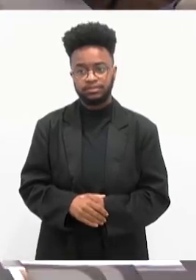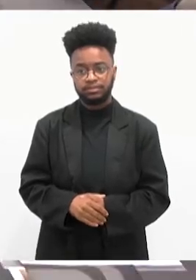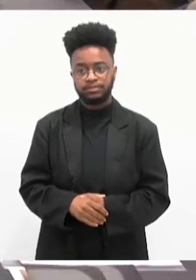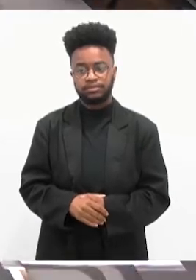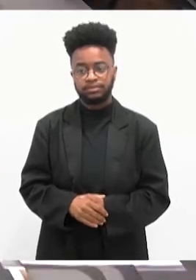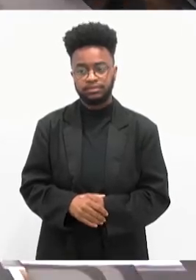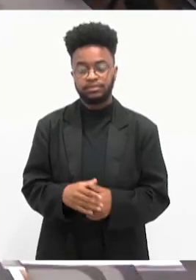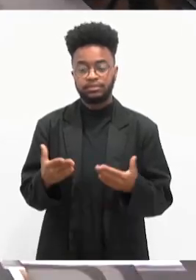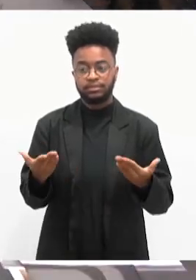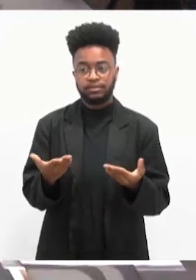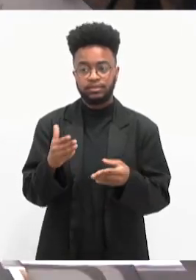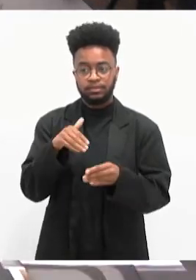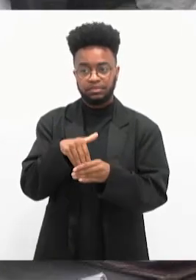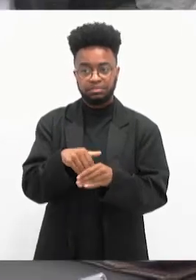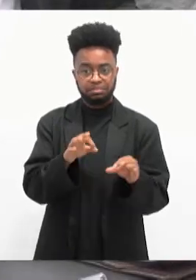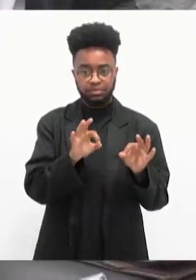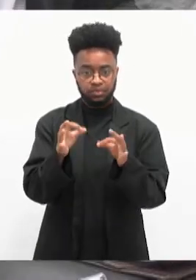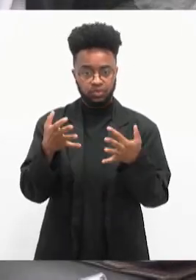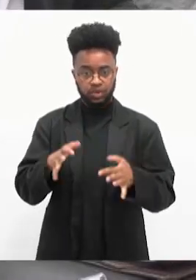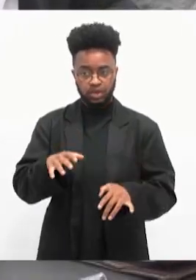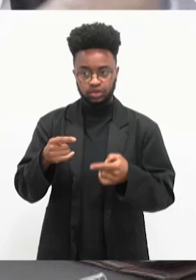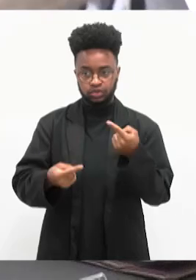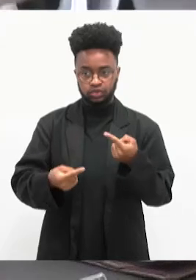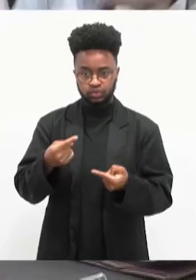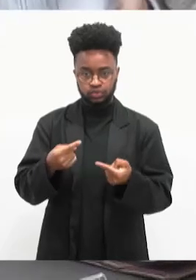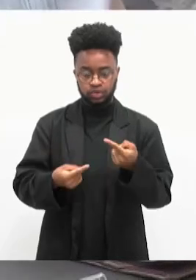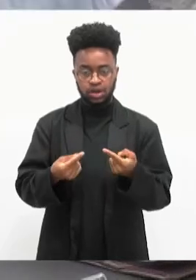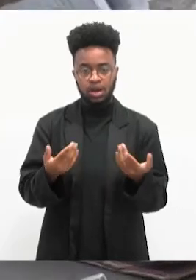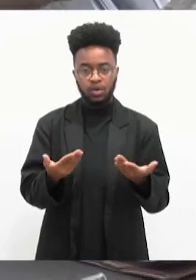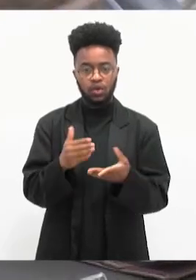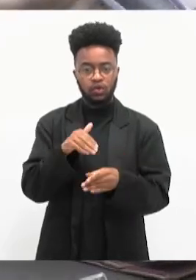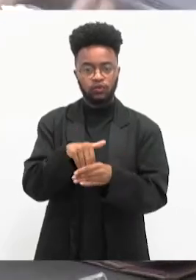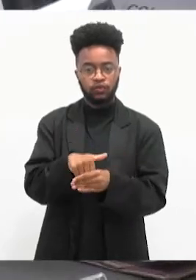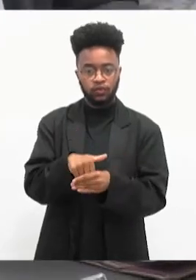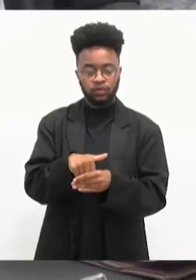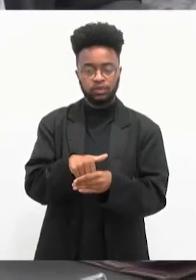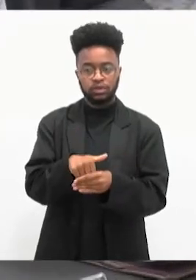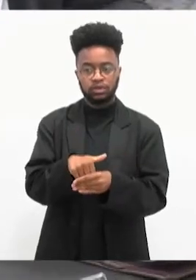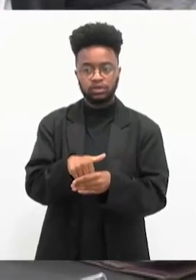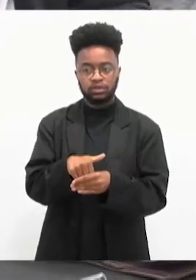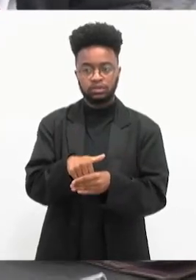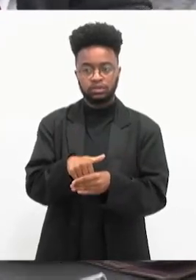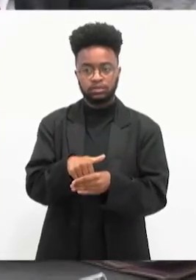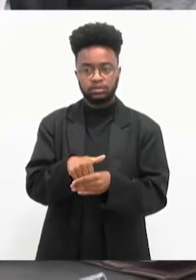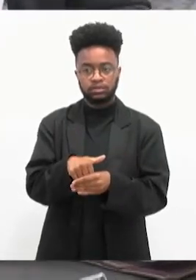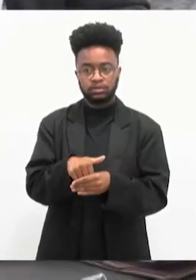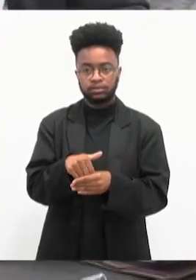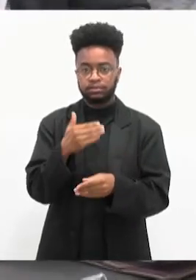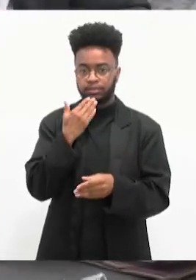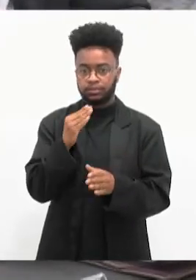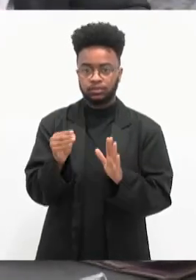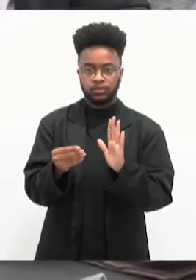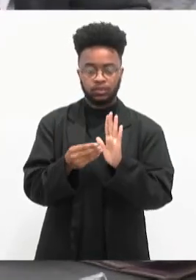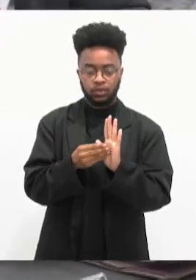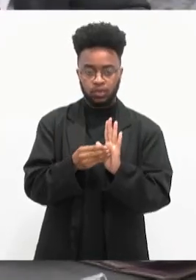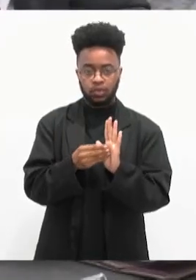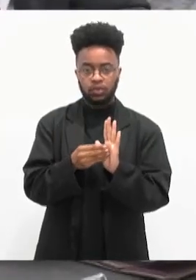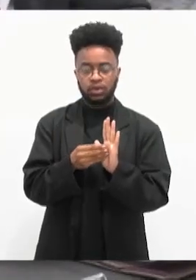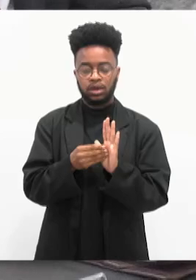votando, não havendo mais quem queira discutir, para votar então a solicitação para inclusão para baixa de